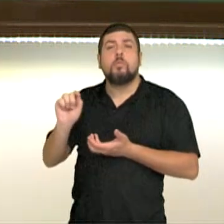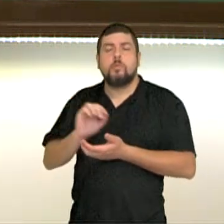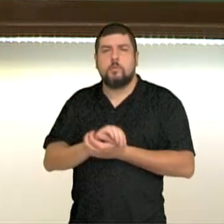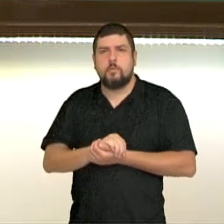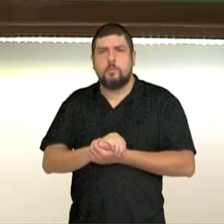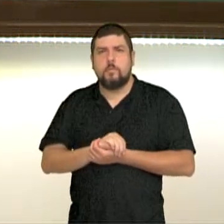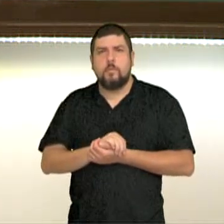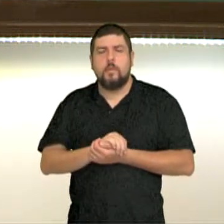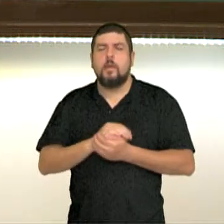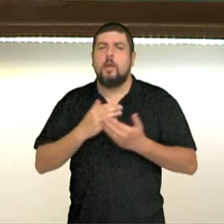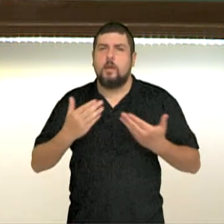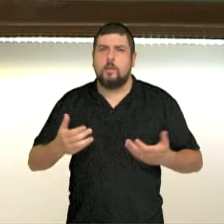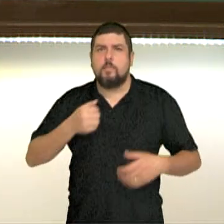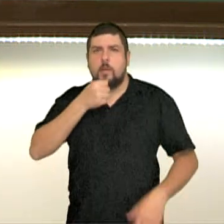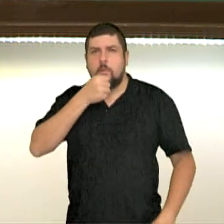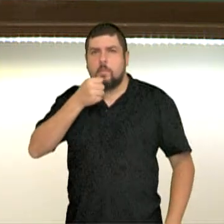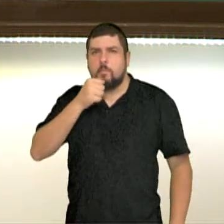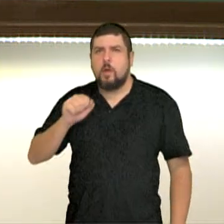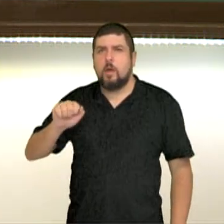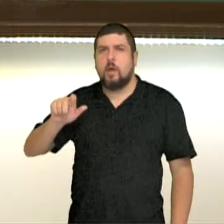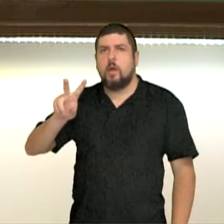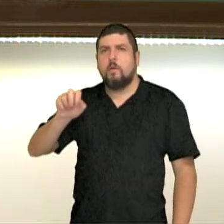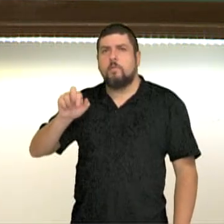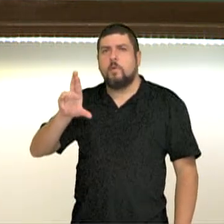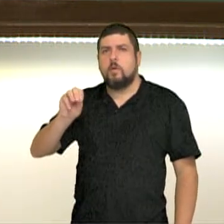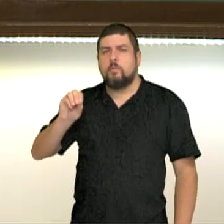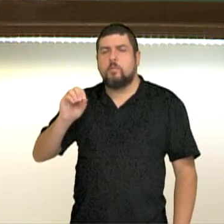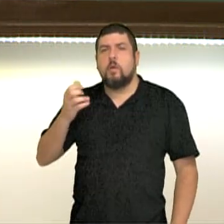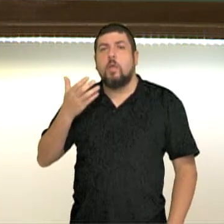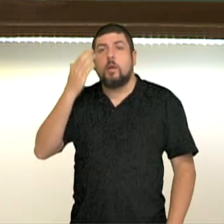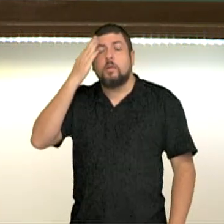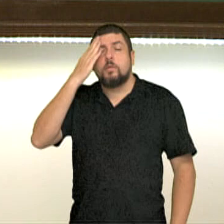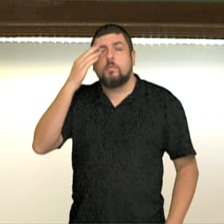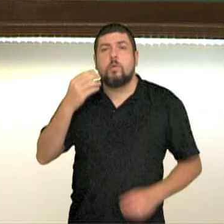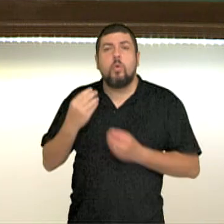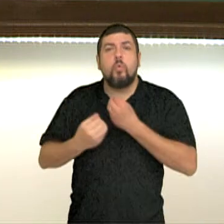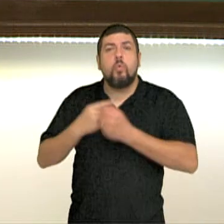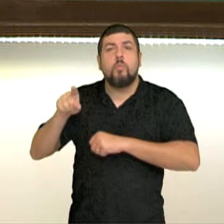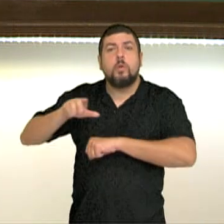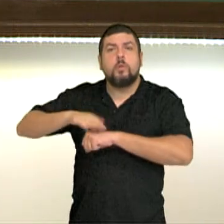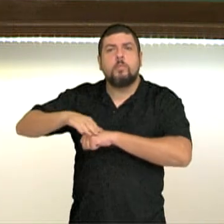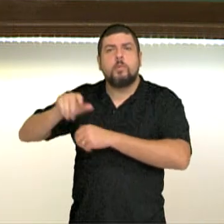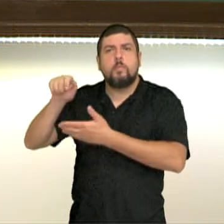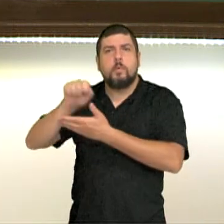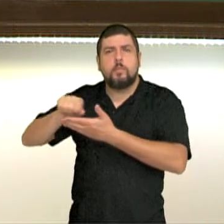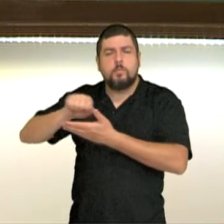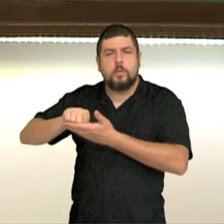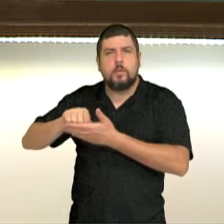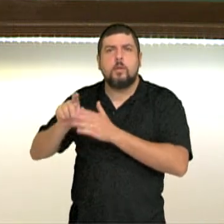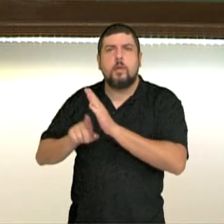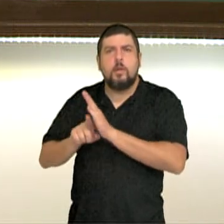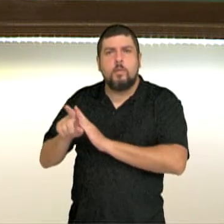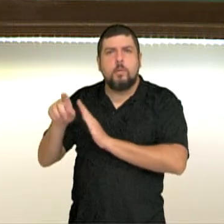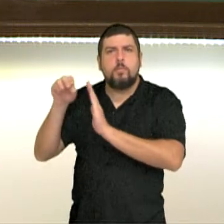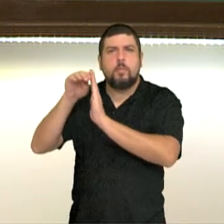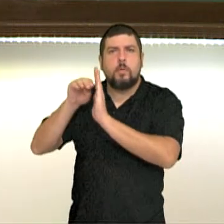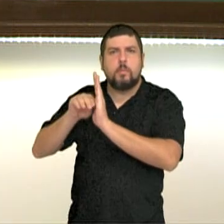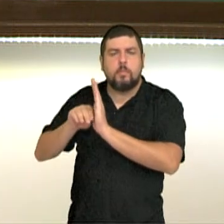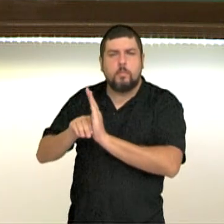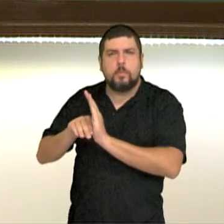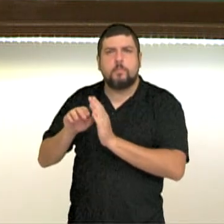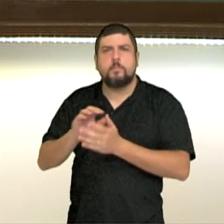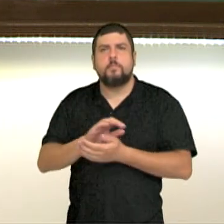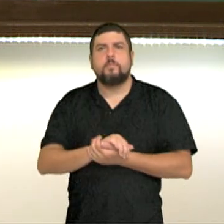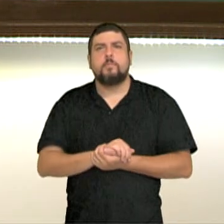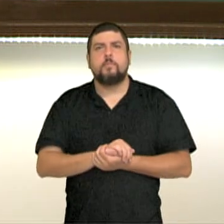entrevista com o Álvaro, eles queriam saber como é que o Álvaro escreve. E aí foram feitas várias perguntas. Vamos dar uma olhadinha nas